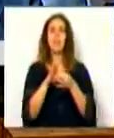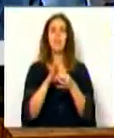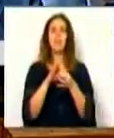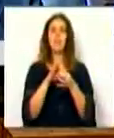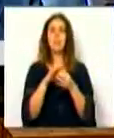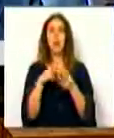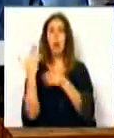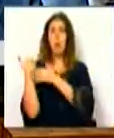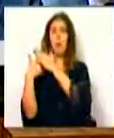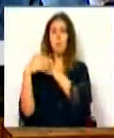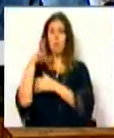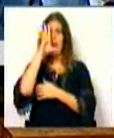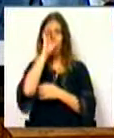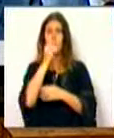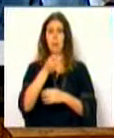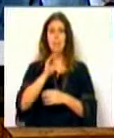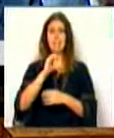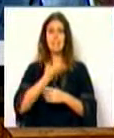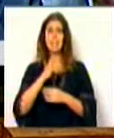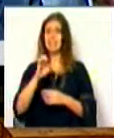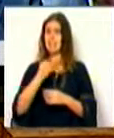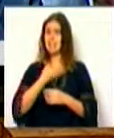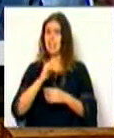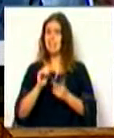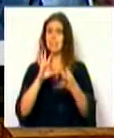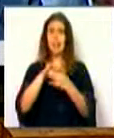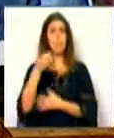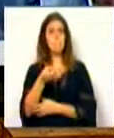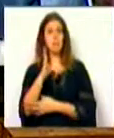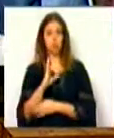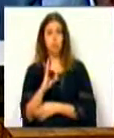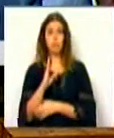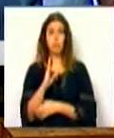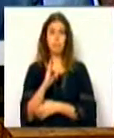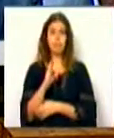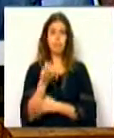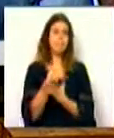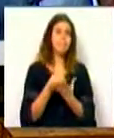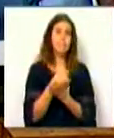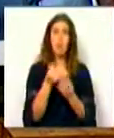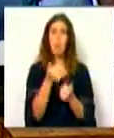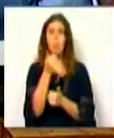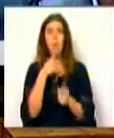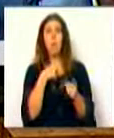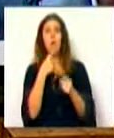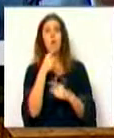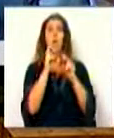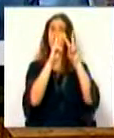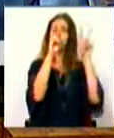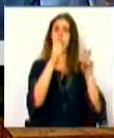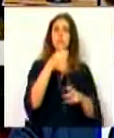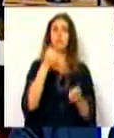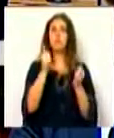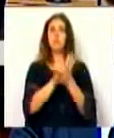ao legado do Governo PSD-CDS, do que diz respeito à Polícia Judiciária, ninguém melhor do que um título do Diário de Notícias de setembro